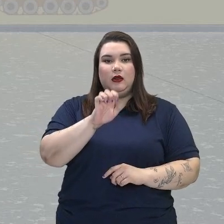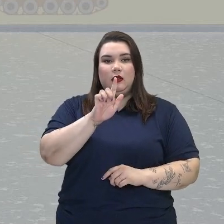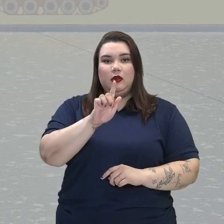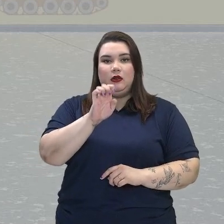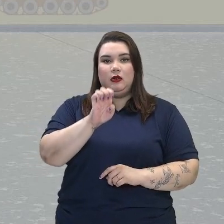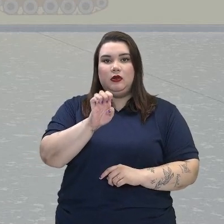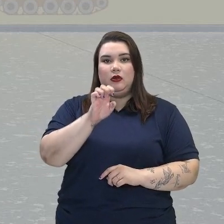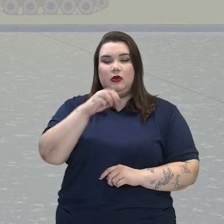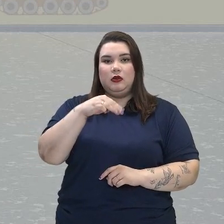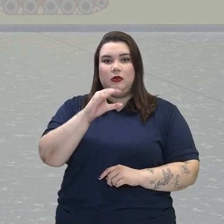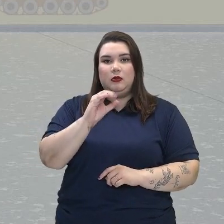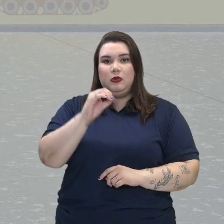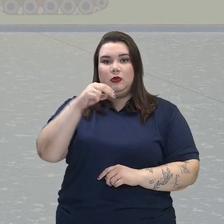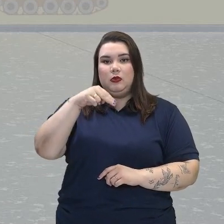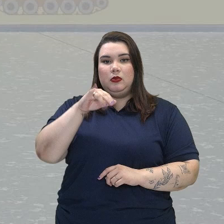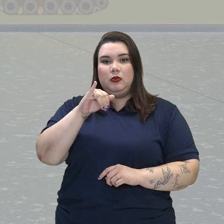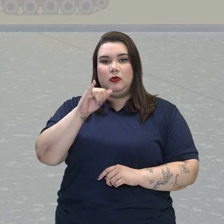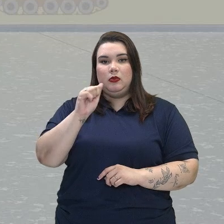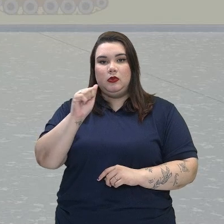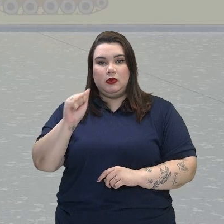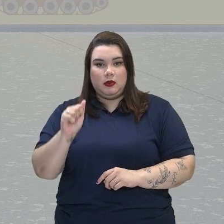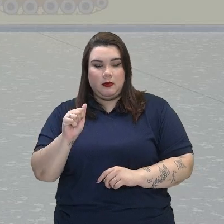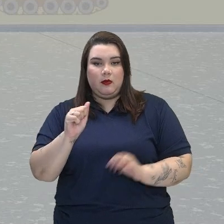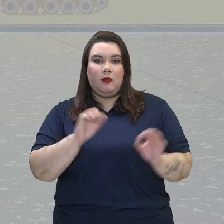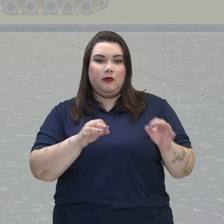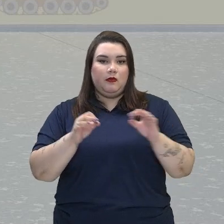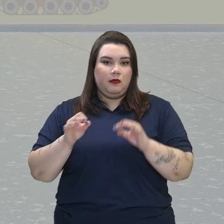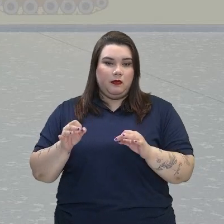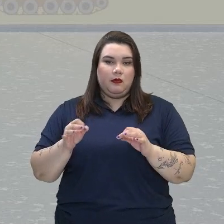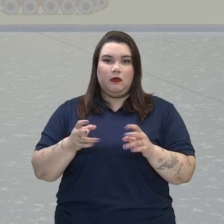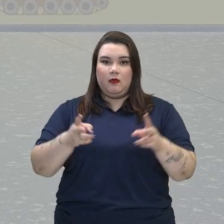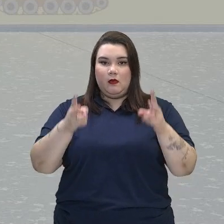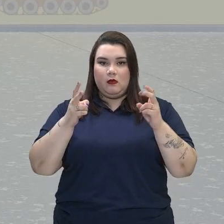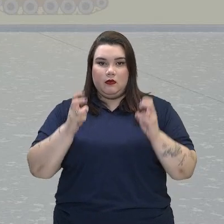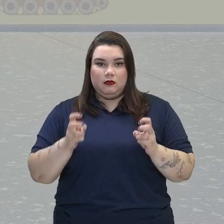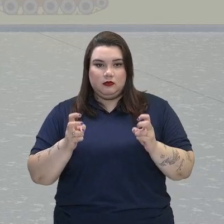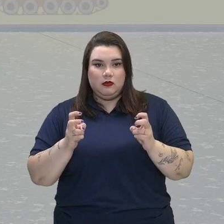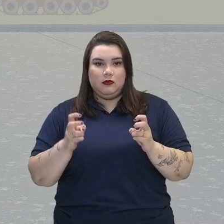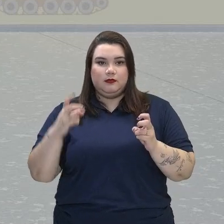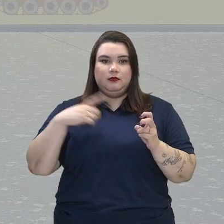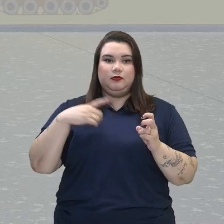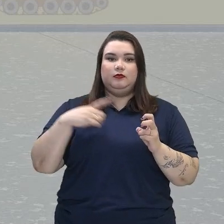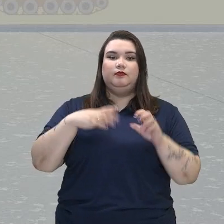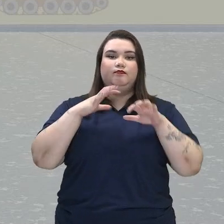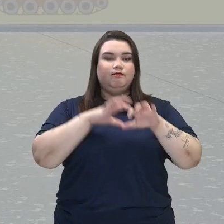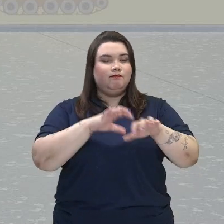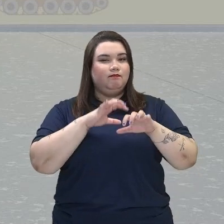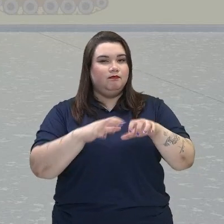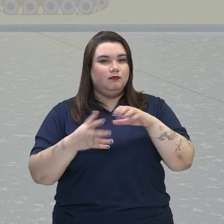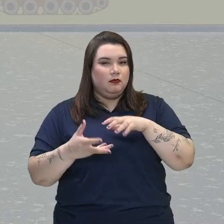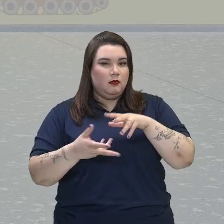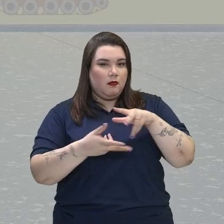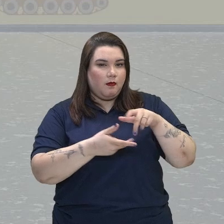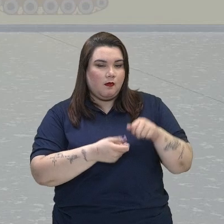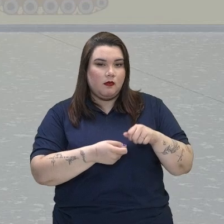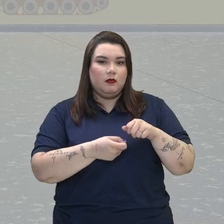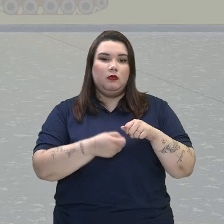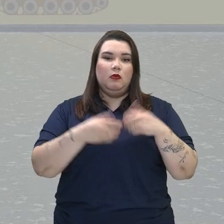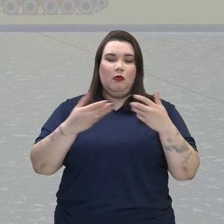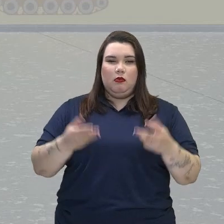gente continua observando aqui os nossos personagens, né? Percebam, estão ali meio carrancudos, de braços